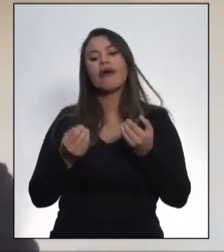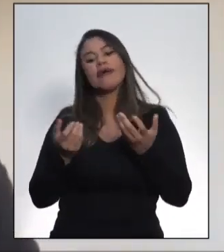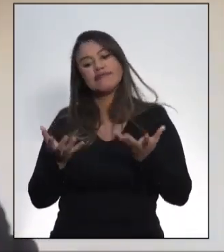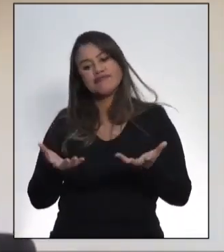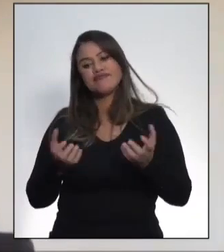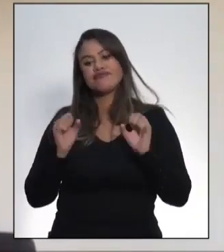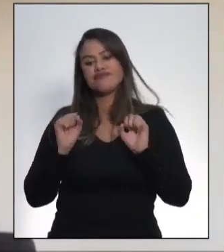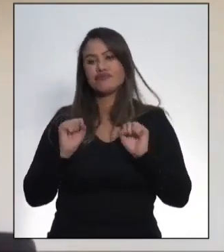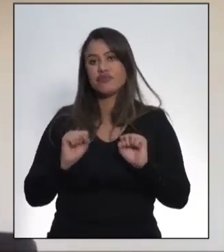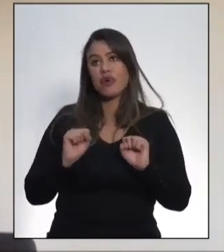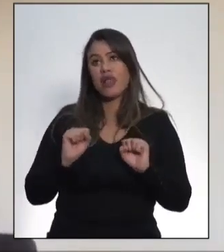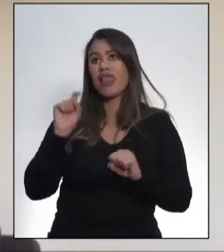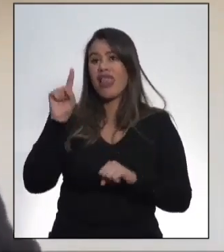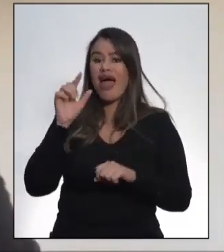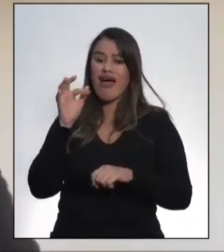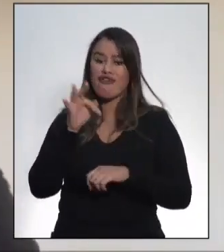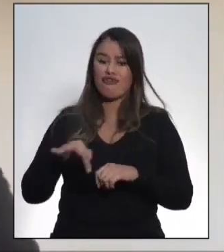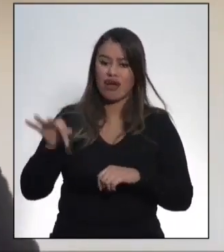de veterinária